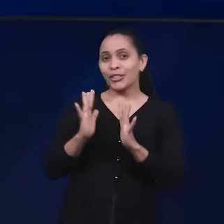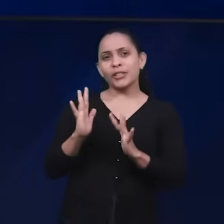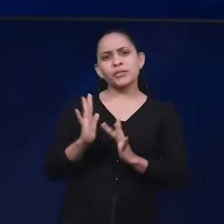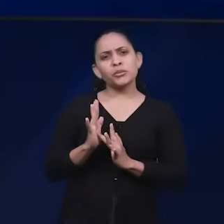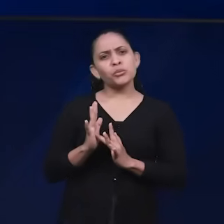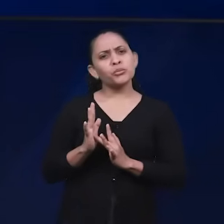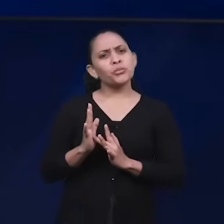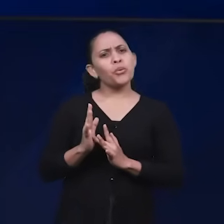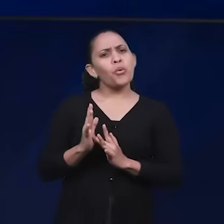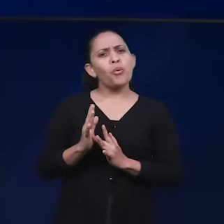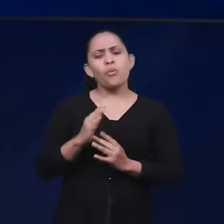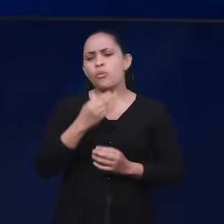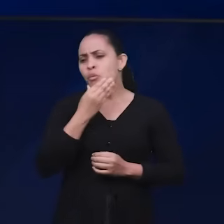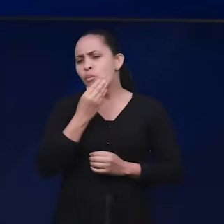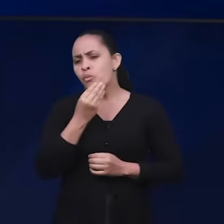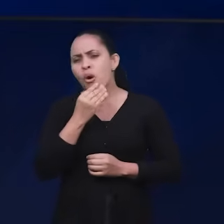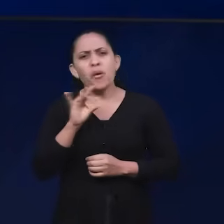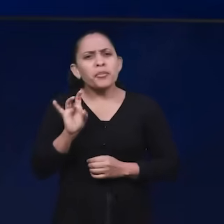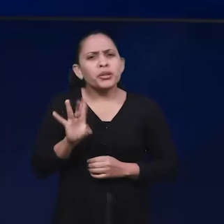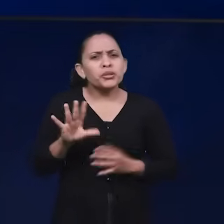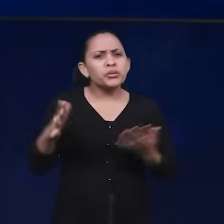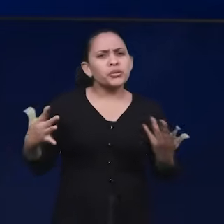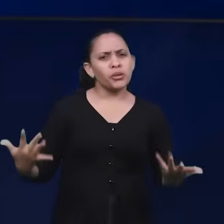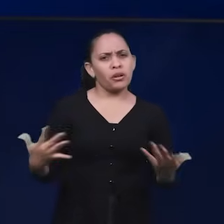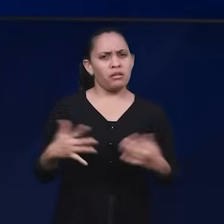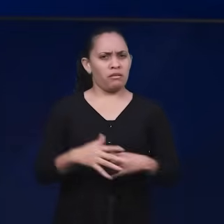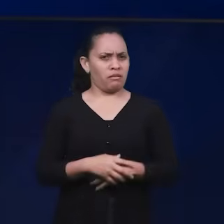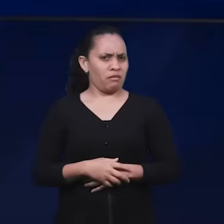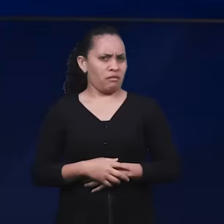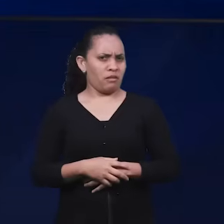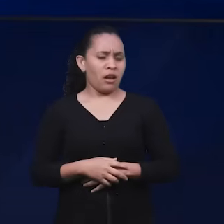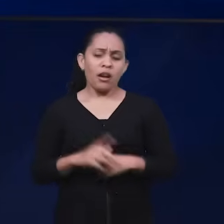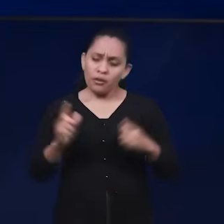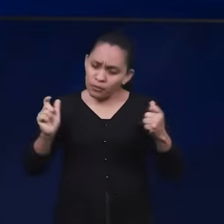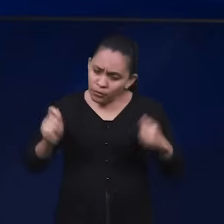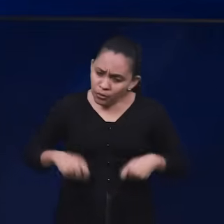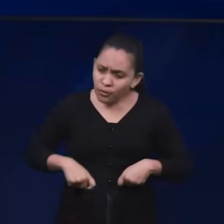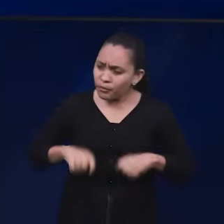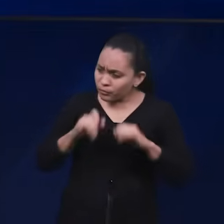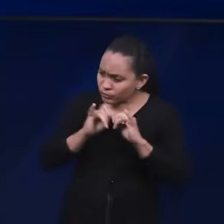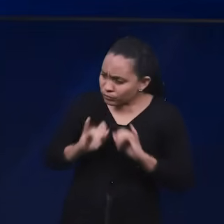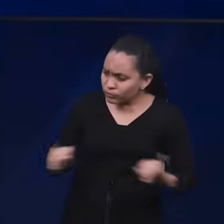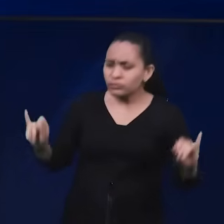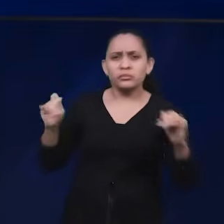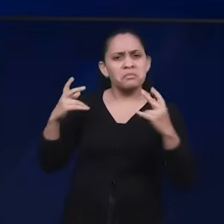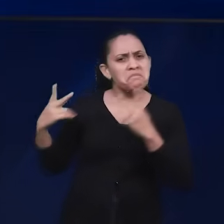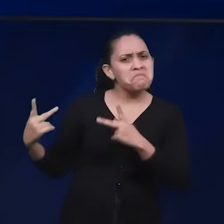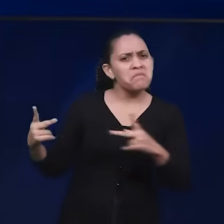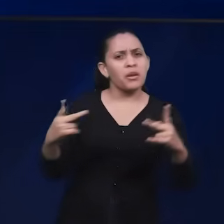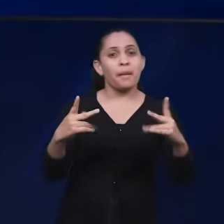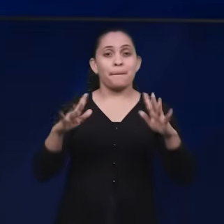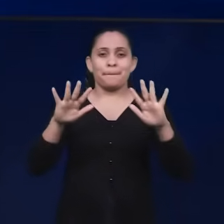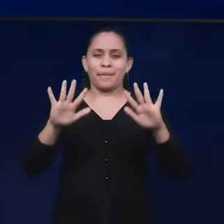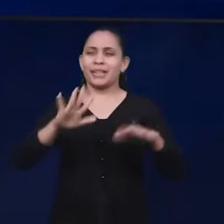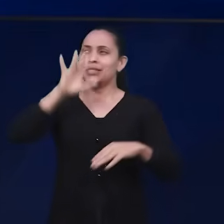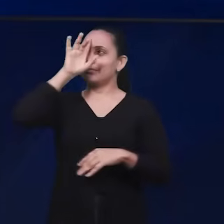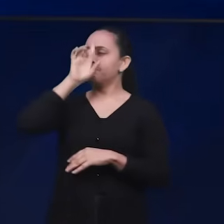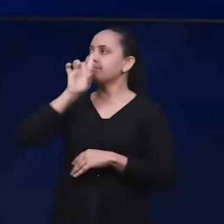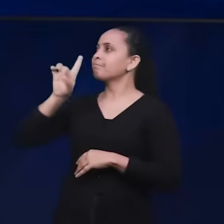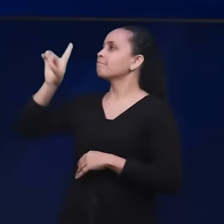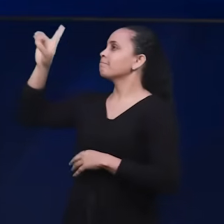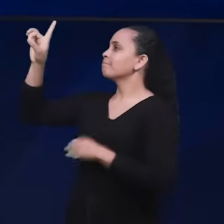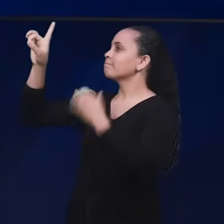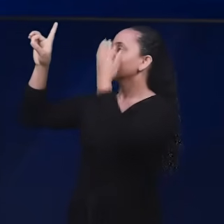um personagem da história, um grande líder, que foi também, mas ele é